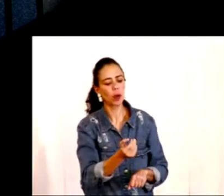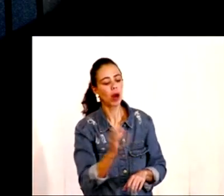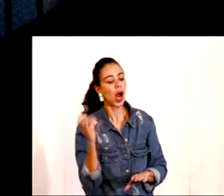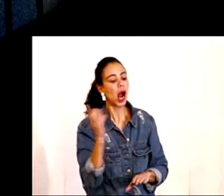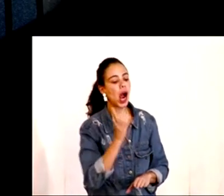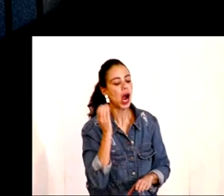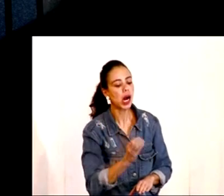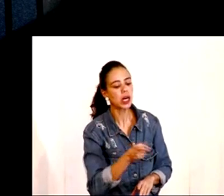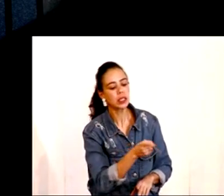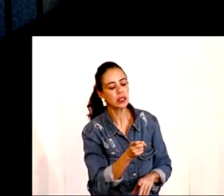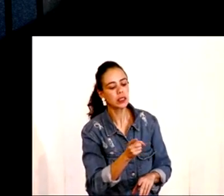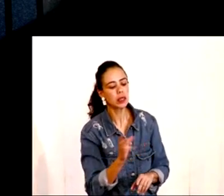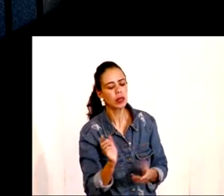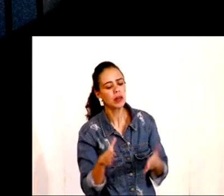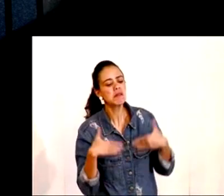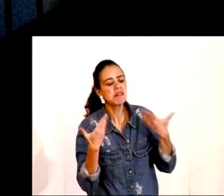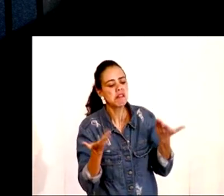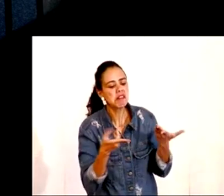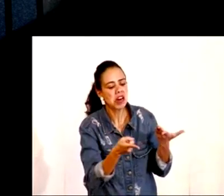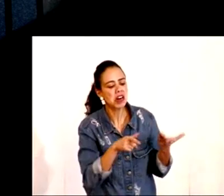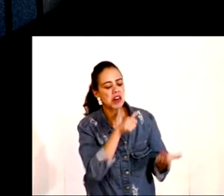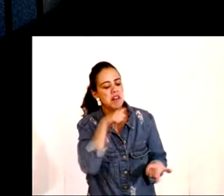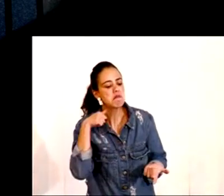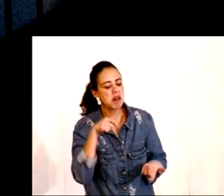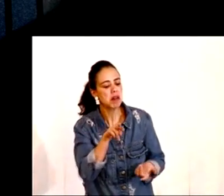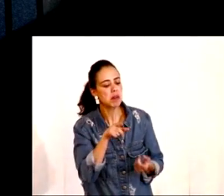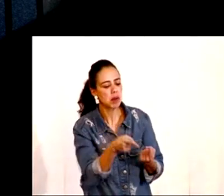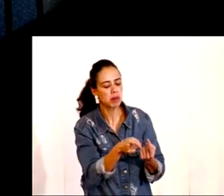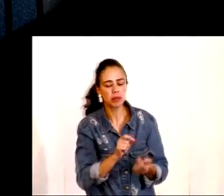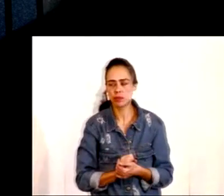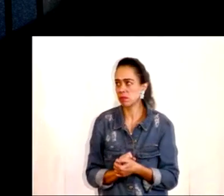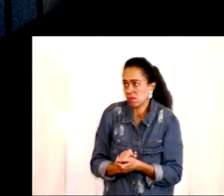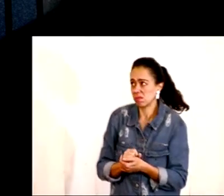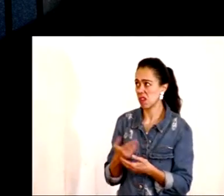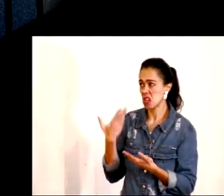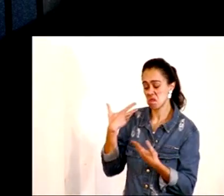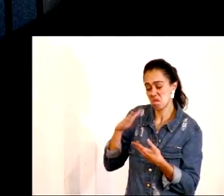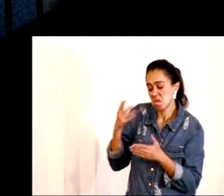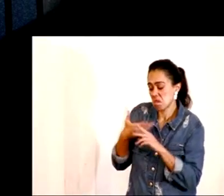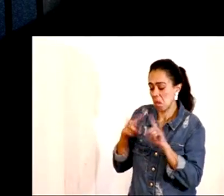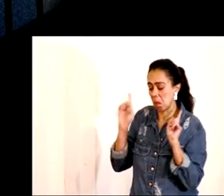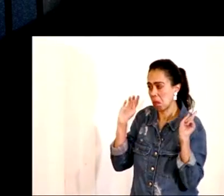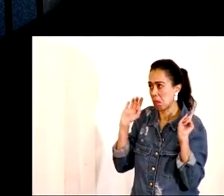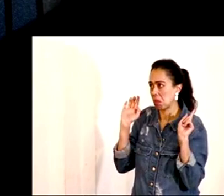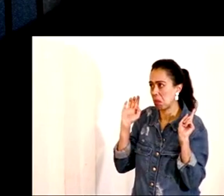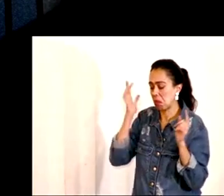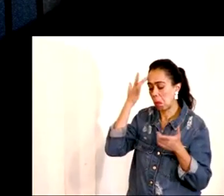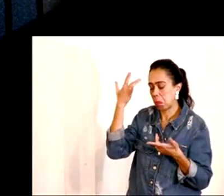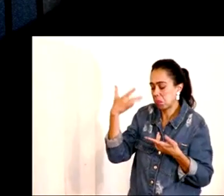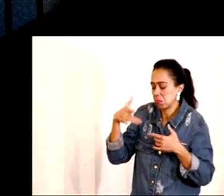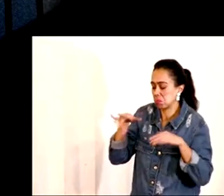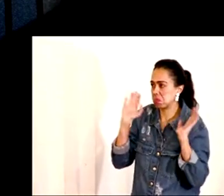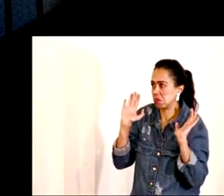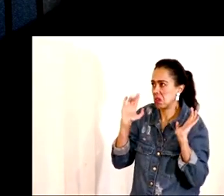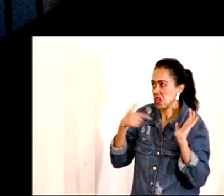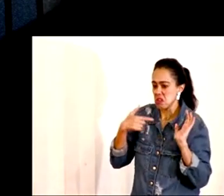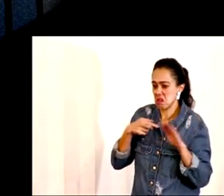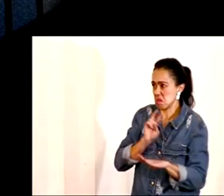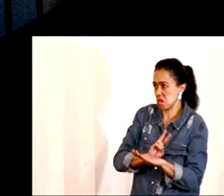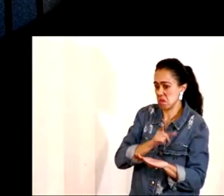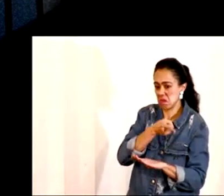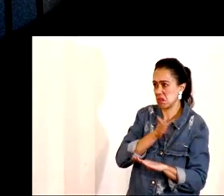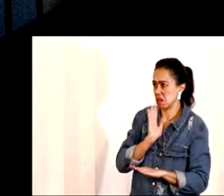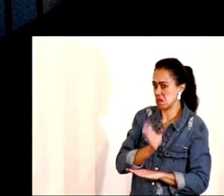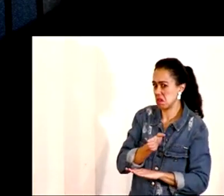mim. És agora, pois, maldito por sobre a terra, cuja boca se abriu para receber de tuas